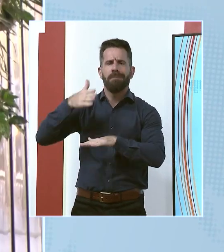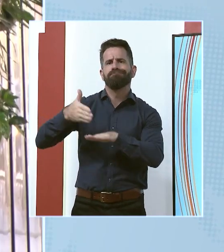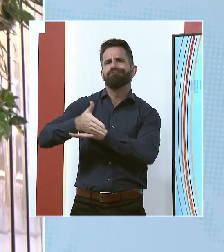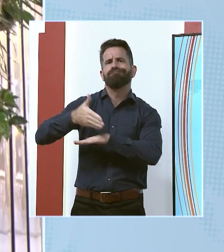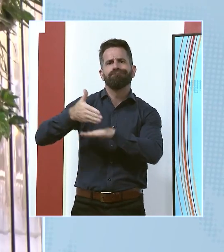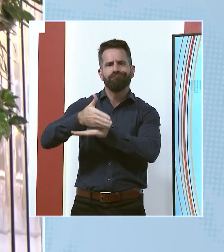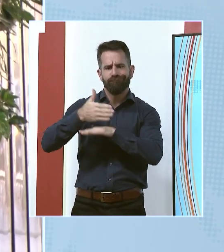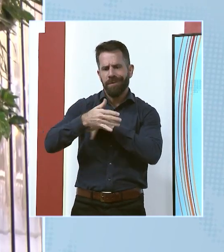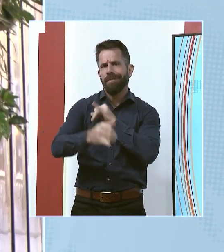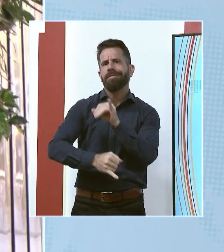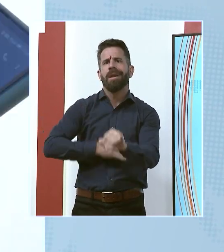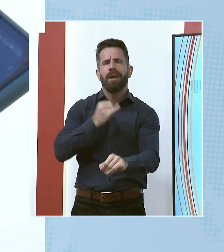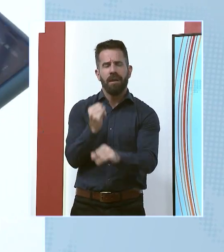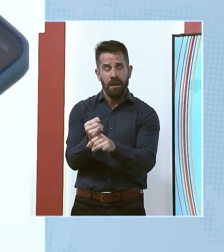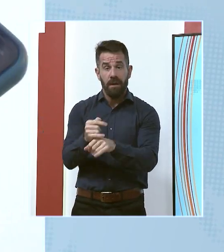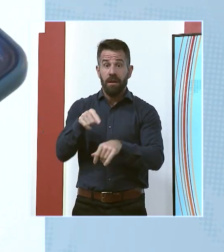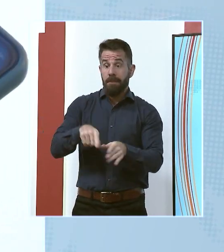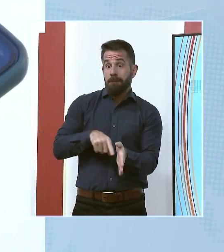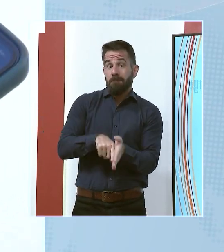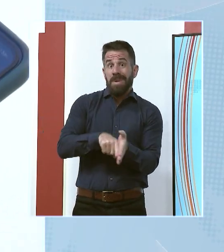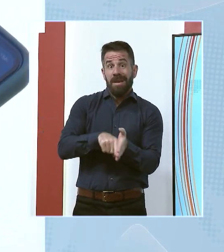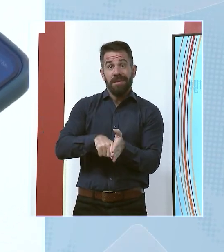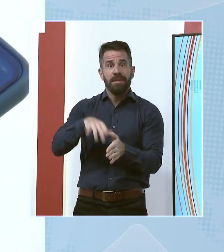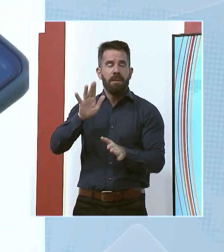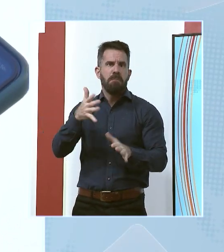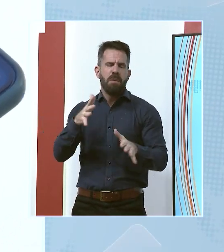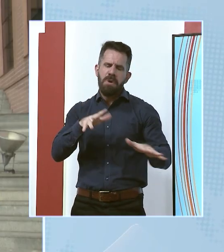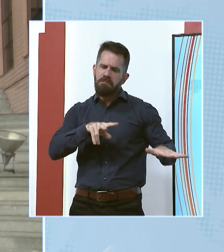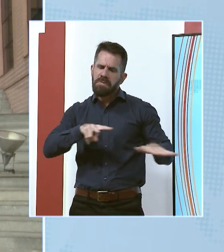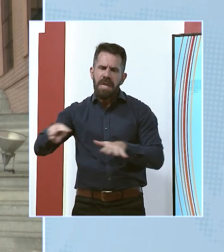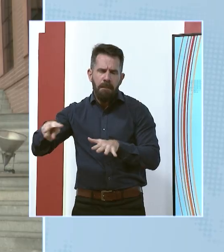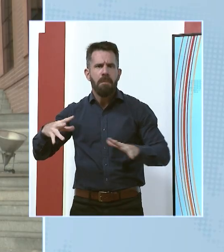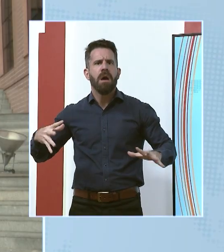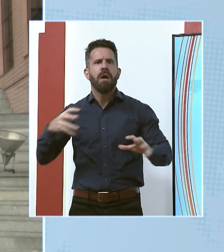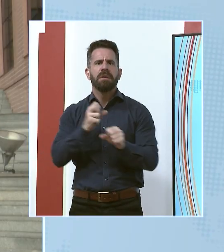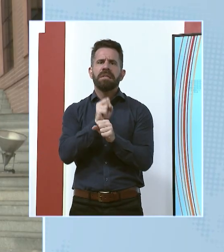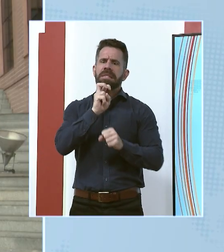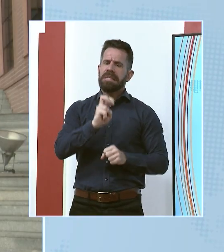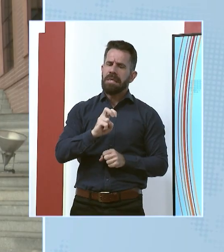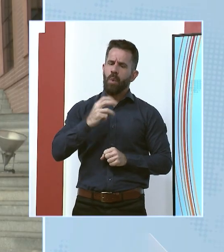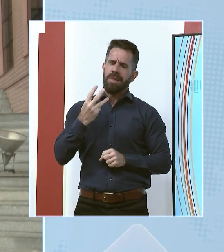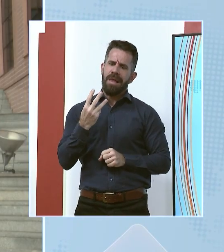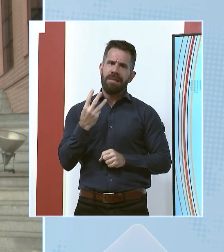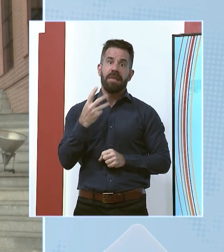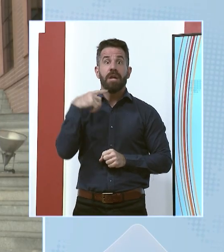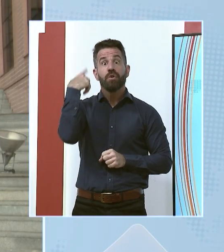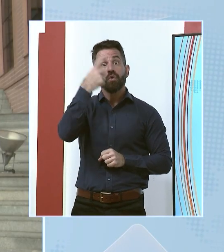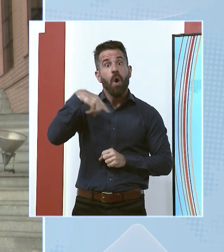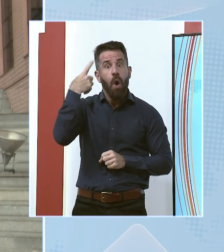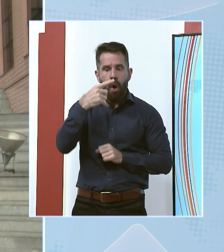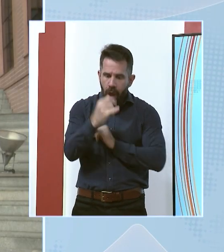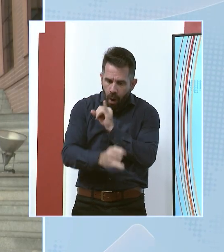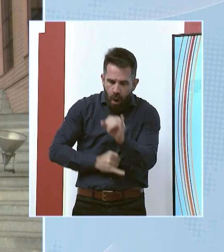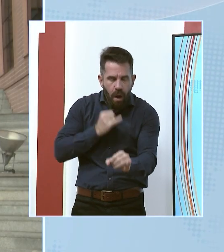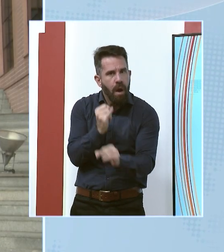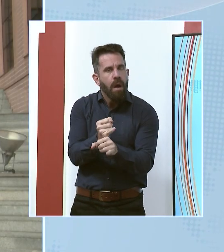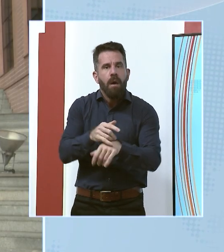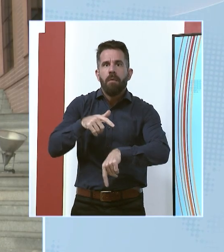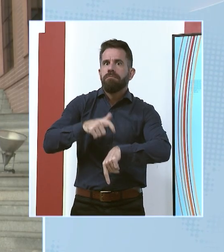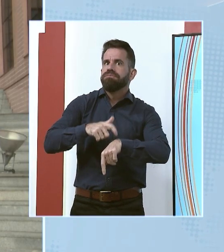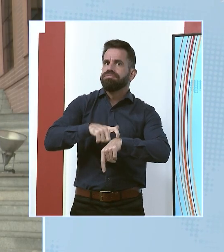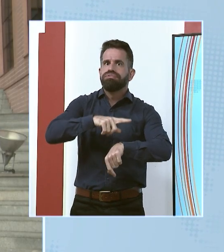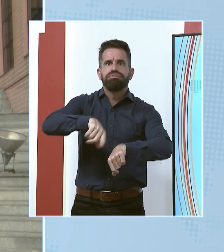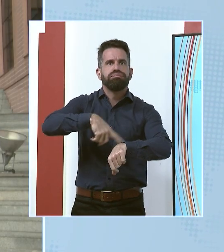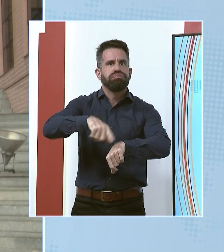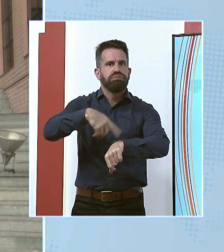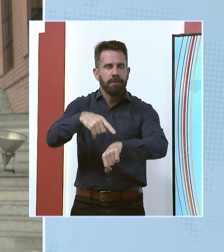que o brasileiro fica mais de 50 horas por semana online. 53 horas e 30 minutos semanais cravados.